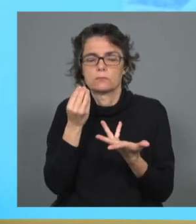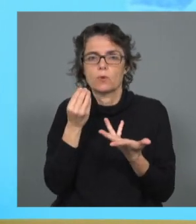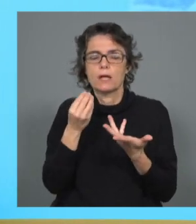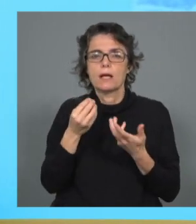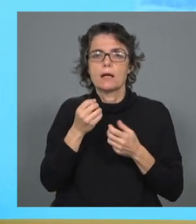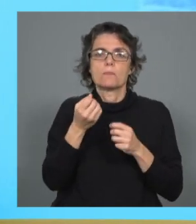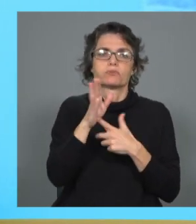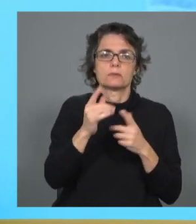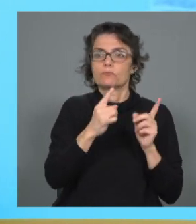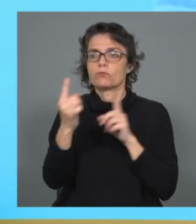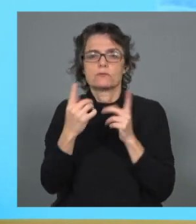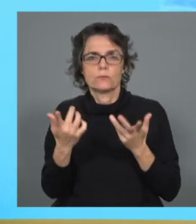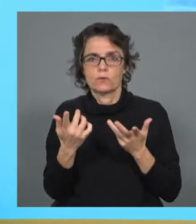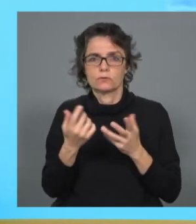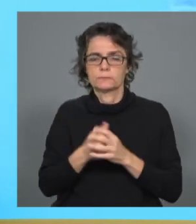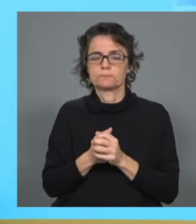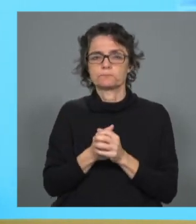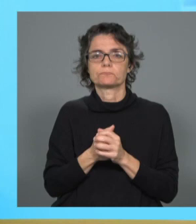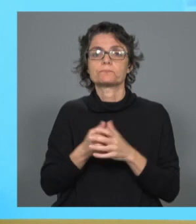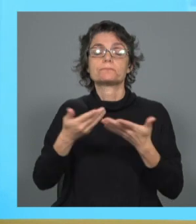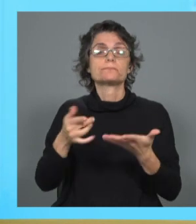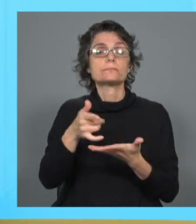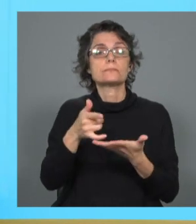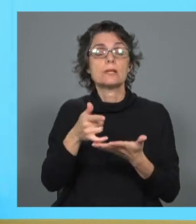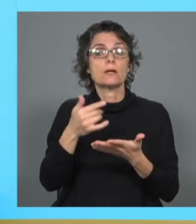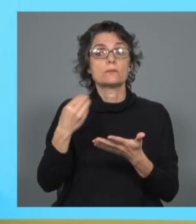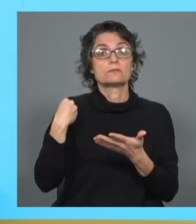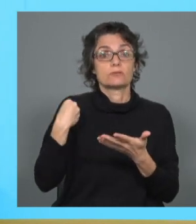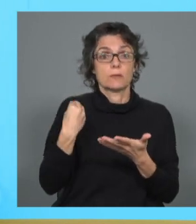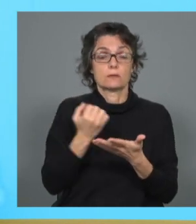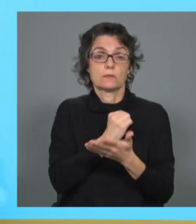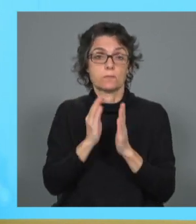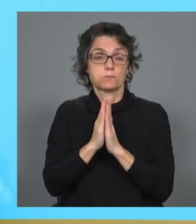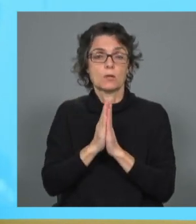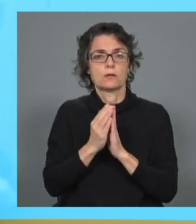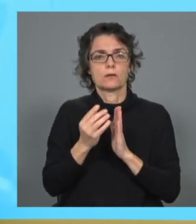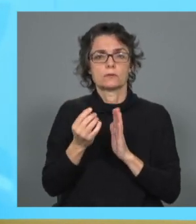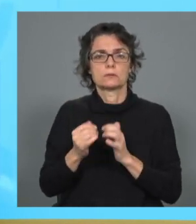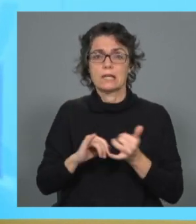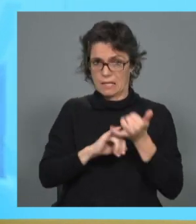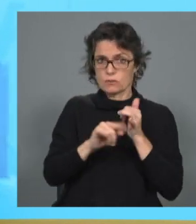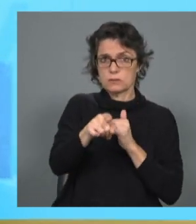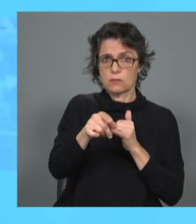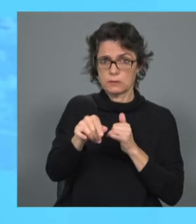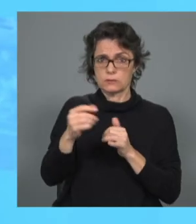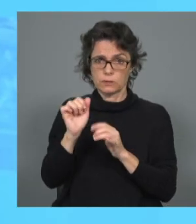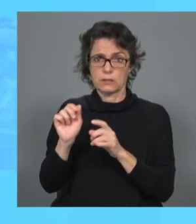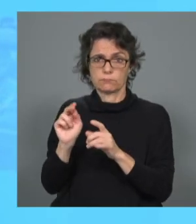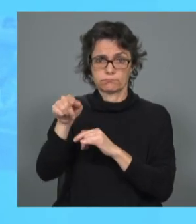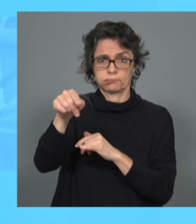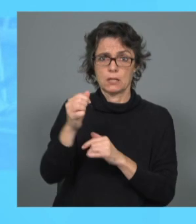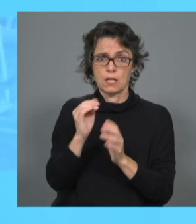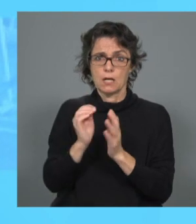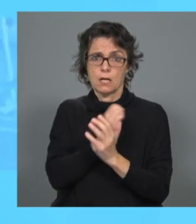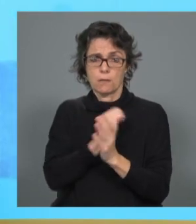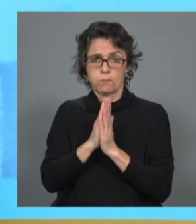por não se realizar. Então vieram à paróquia procurar-nos, pedir a nossa ajuda. Essa associação? Essa associação é um grupo, não penso que não é